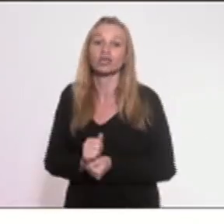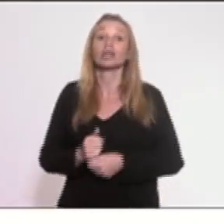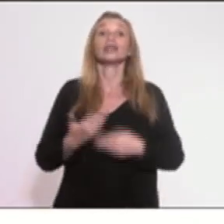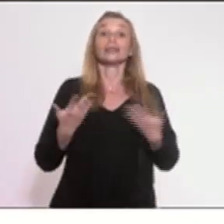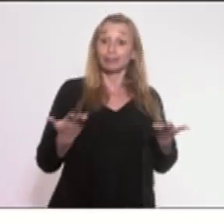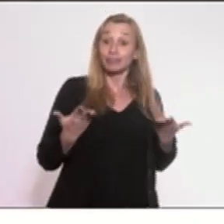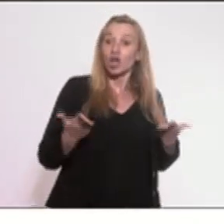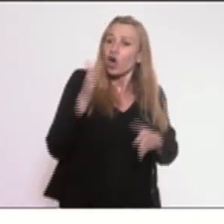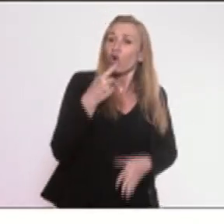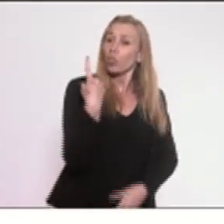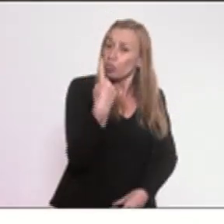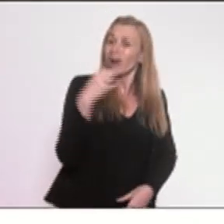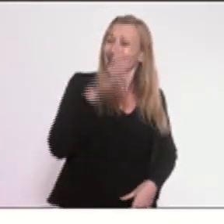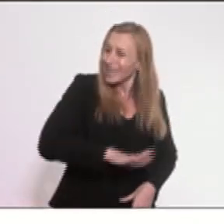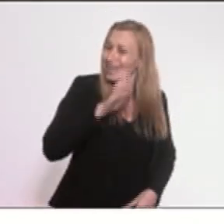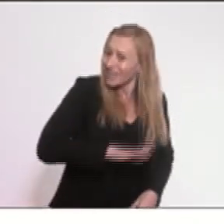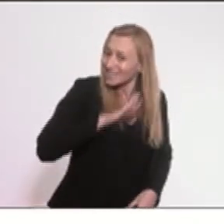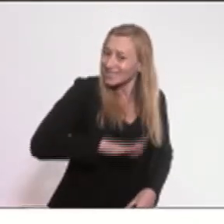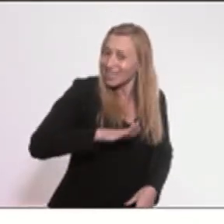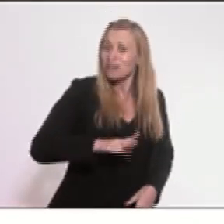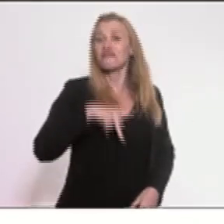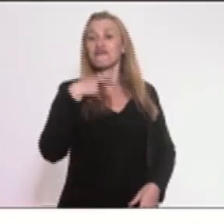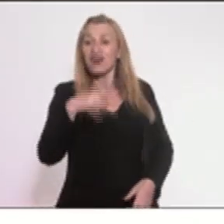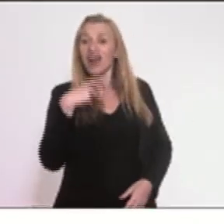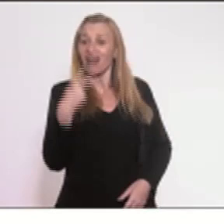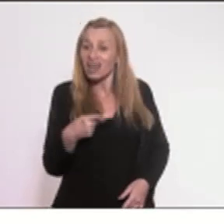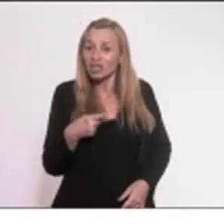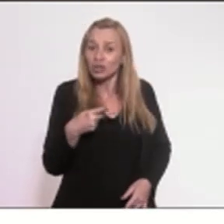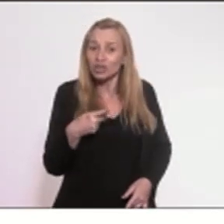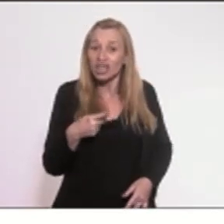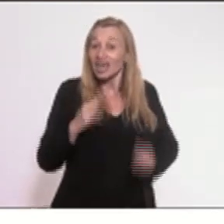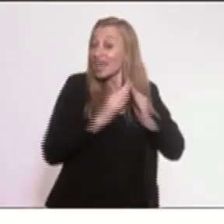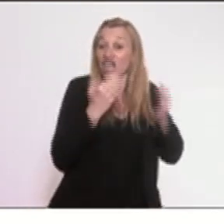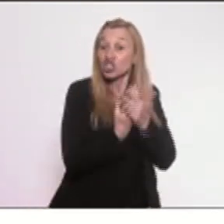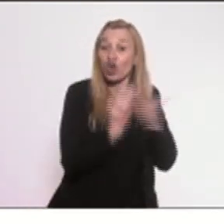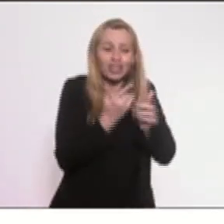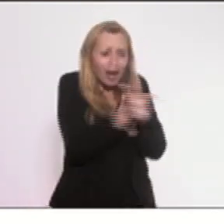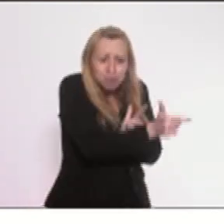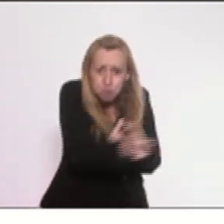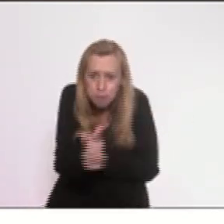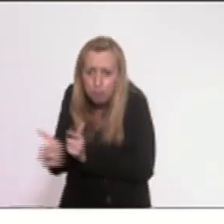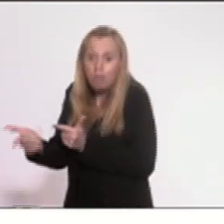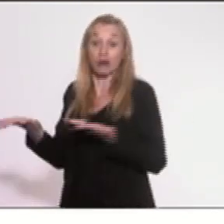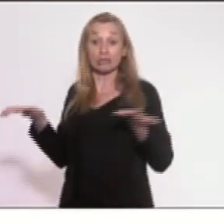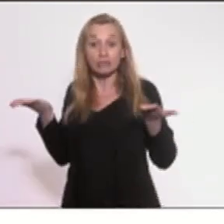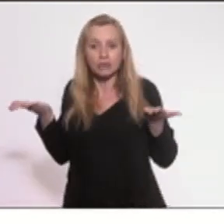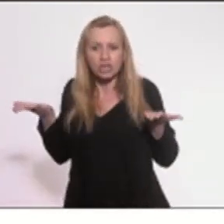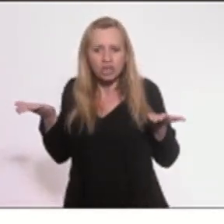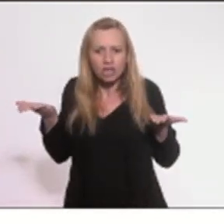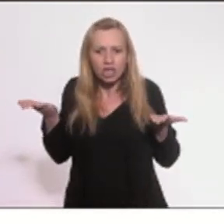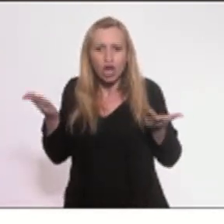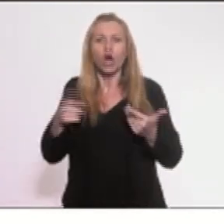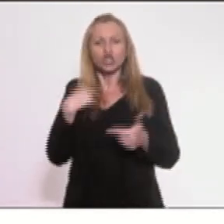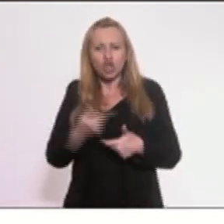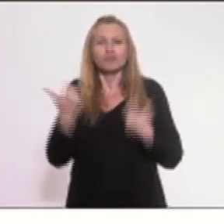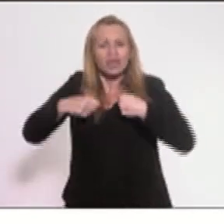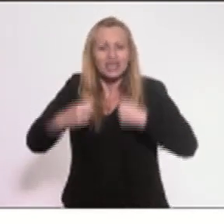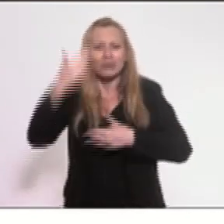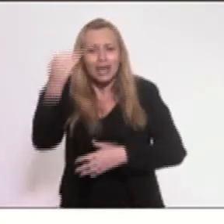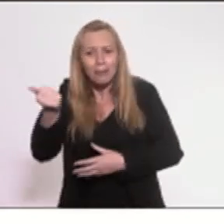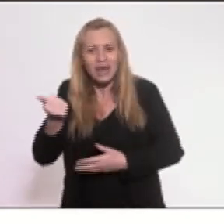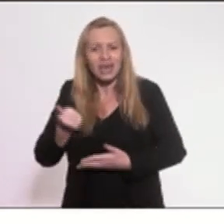um relato de uma criança falando que a escola dela foi fuzilada. A gente precisa